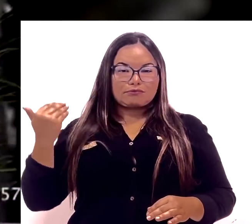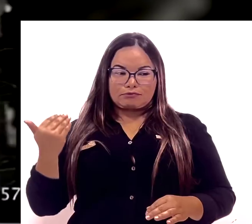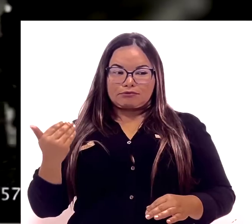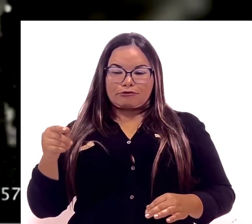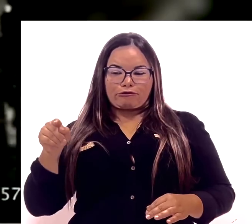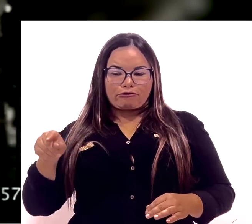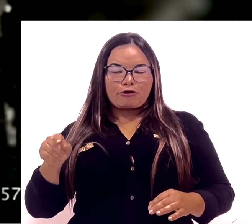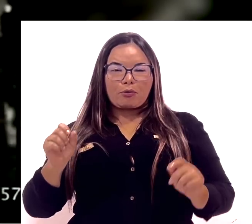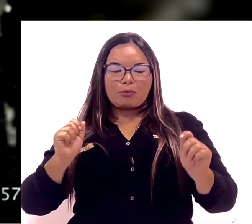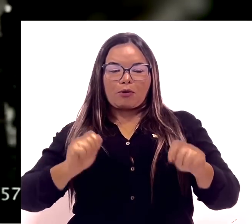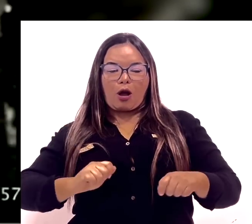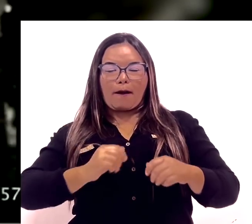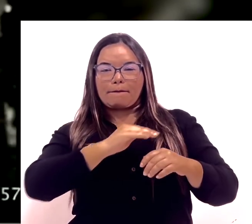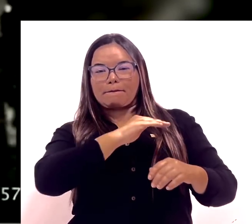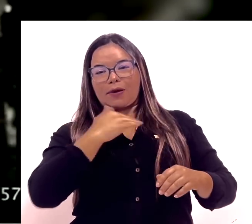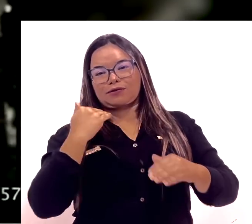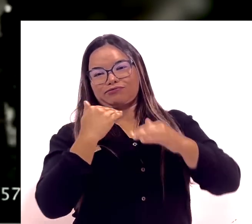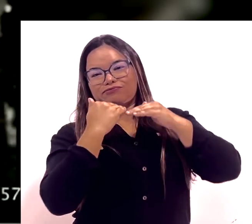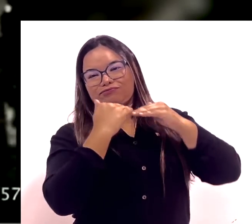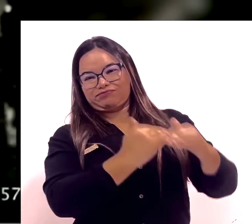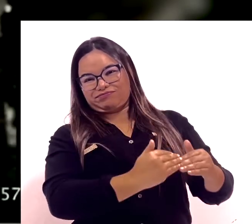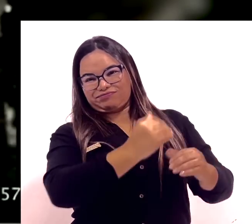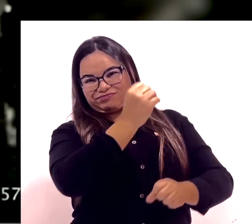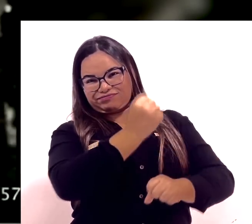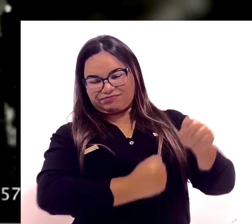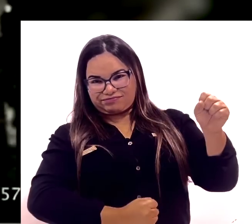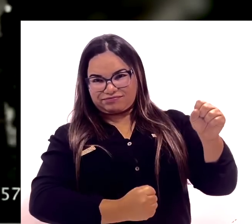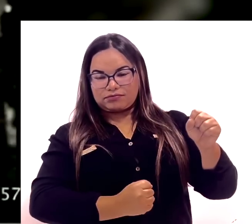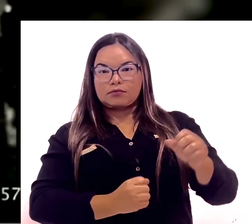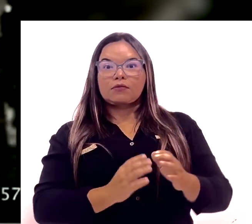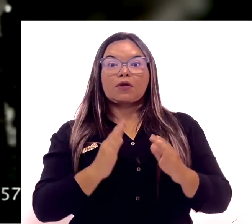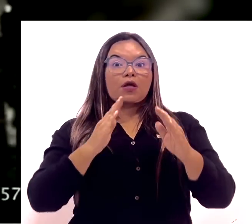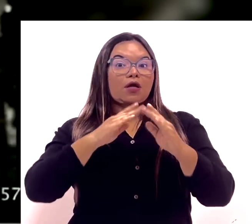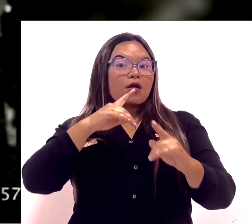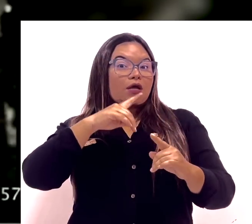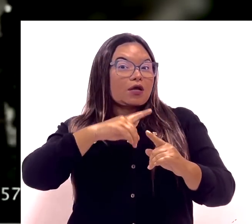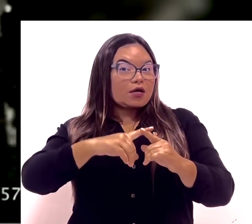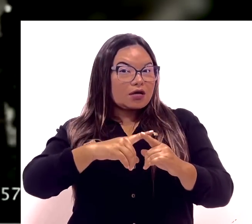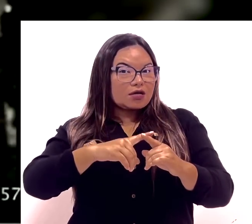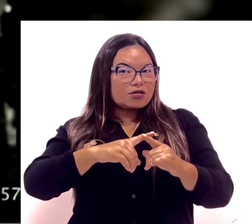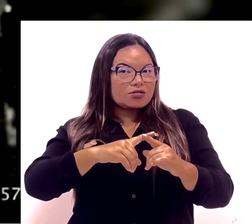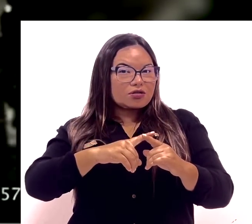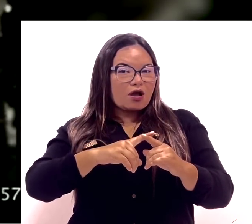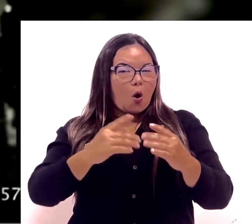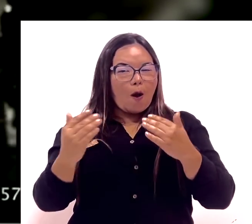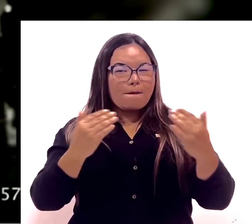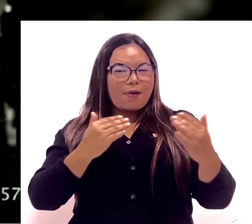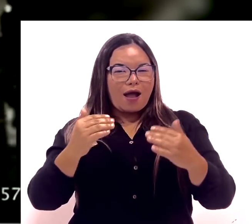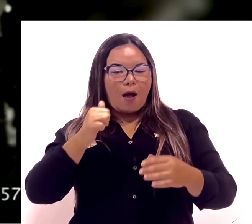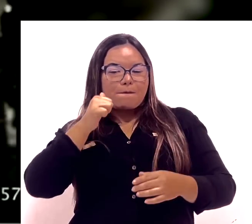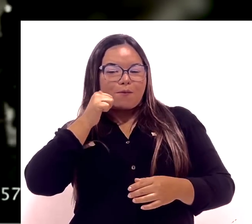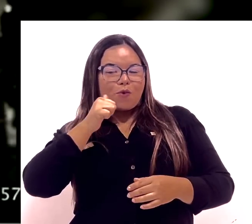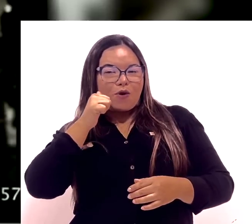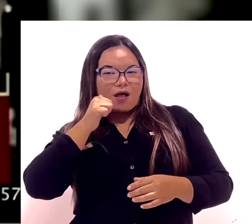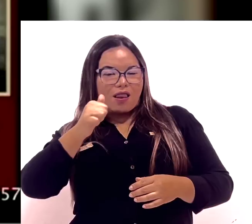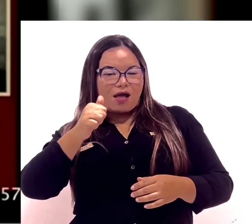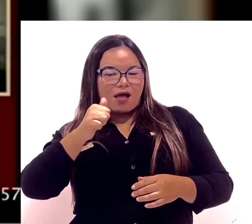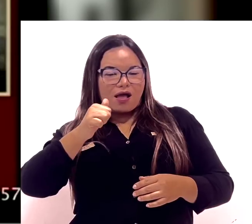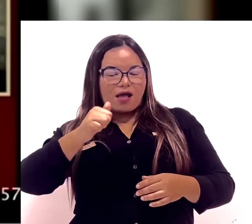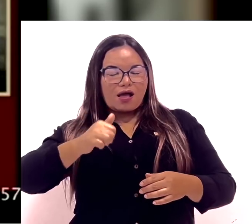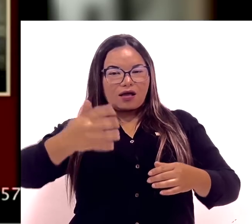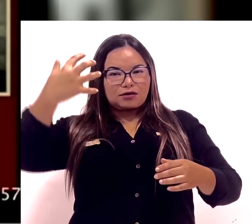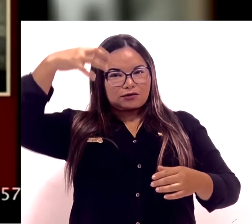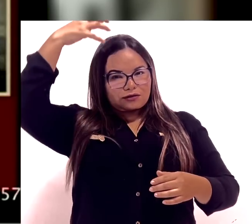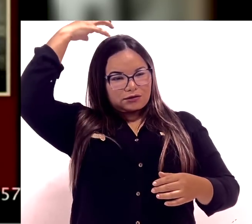pode ser seguramente destruída. Portanto, a igreja governou como uma mulher governando sobre reis, que é como ela se descreve